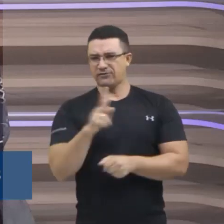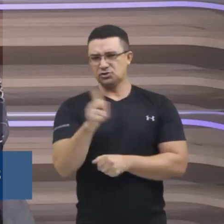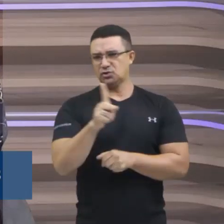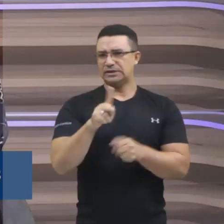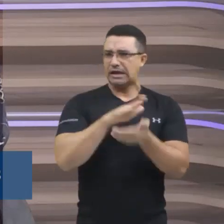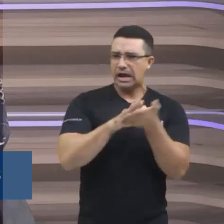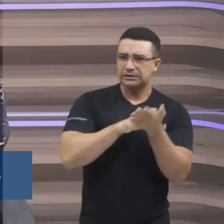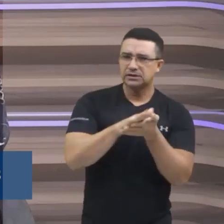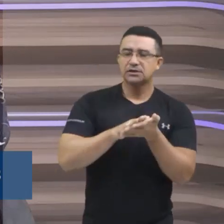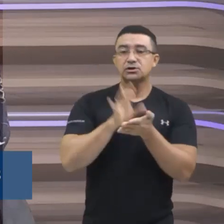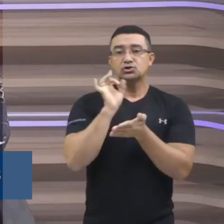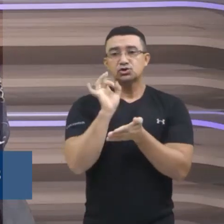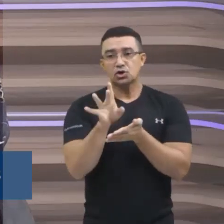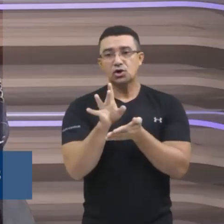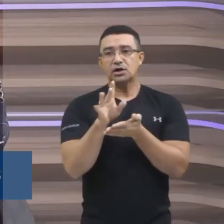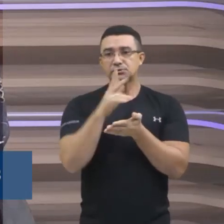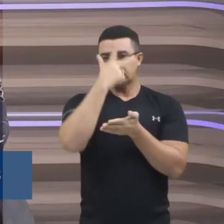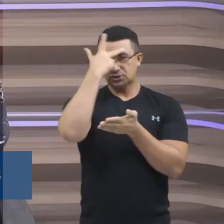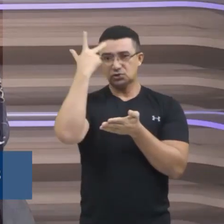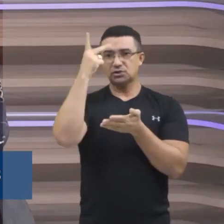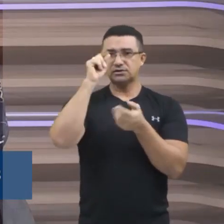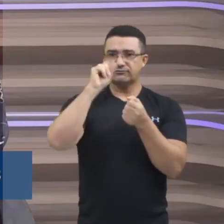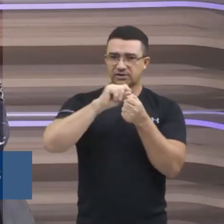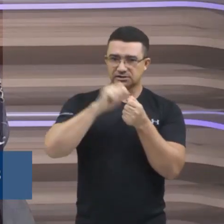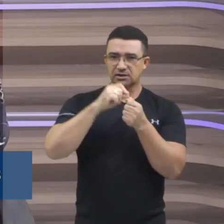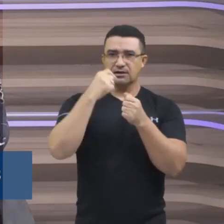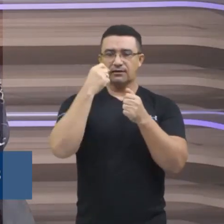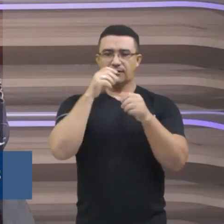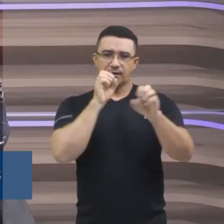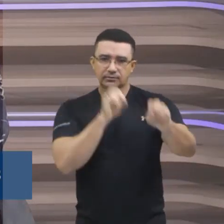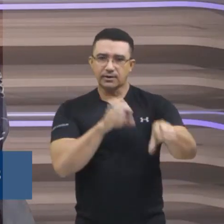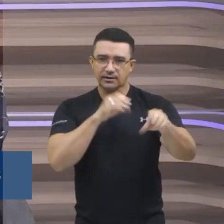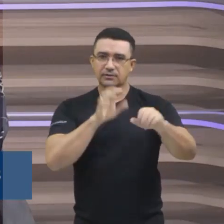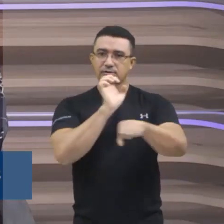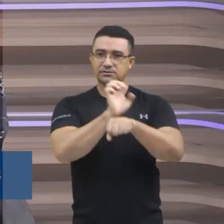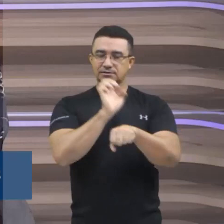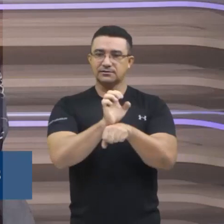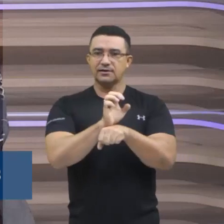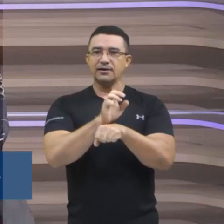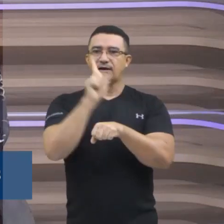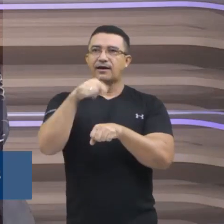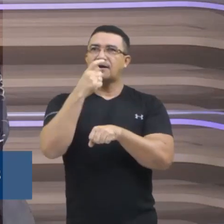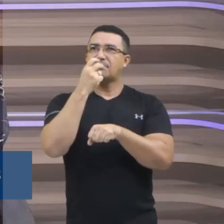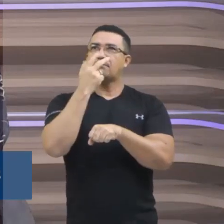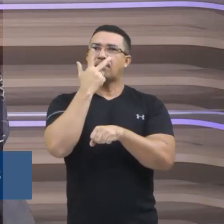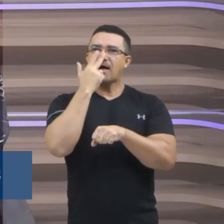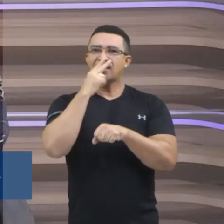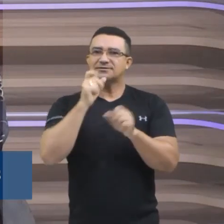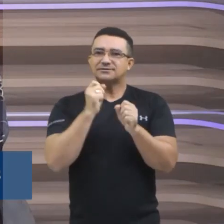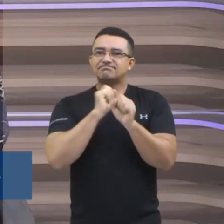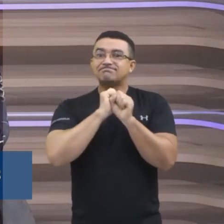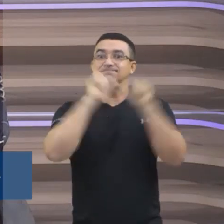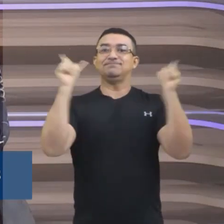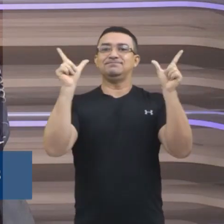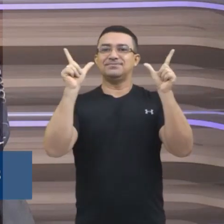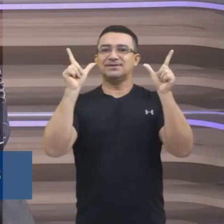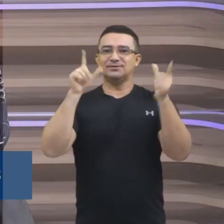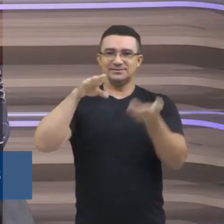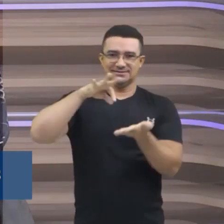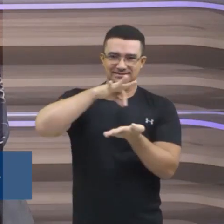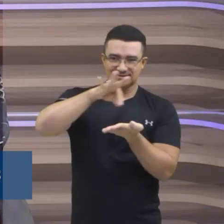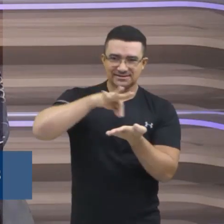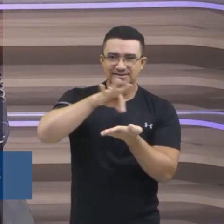que fazem educação no nosso estado, foi um grande despertar. O CEMEAN, ele atua com